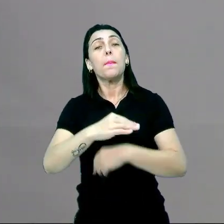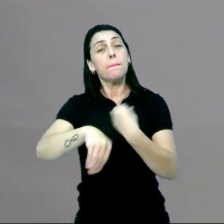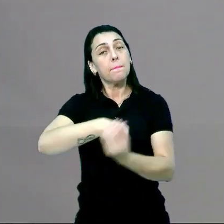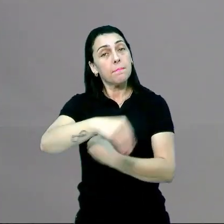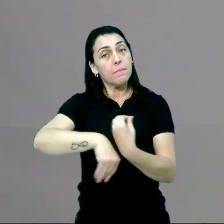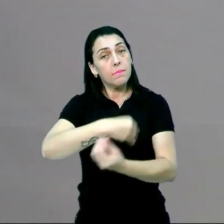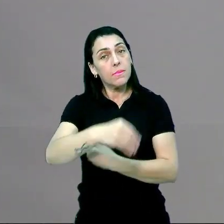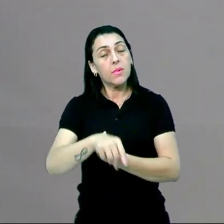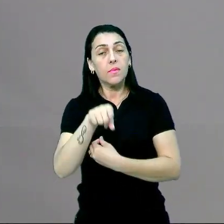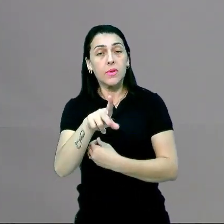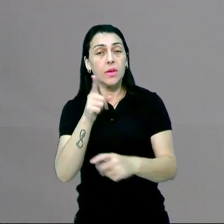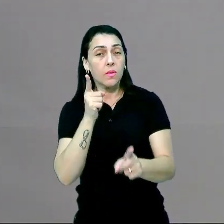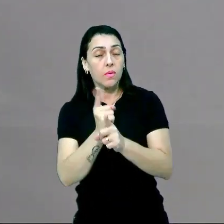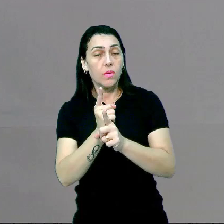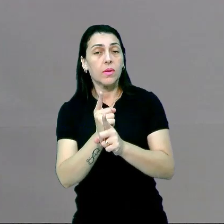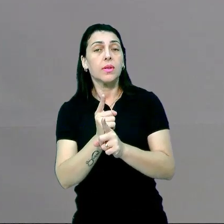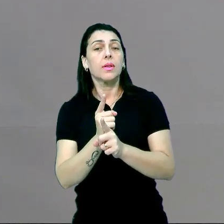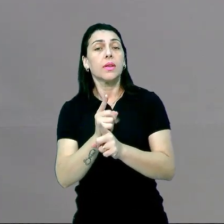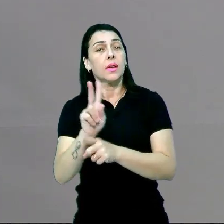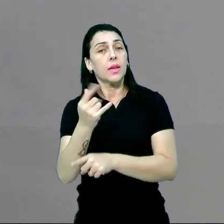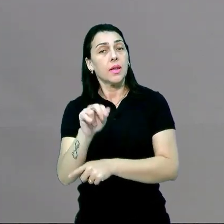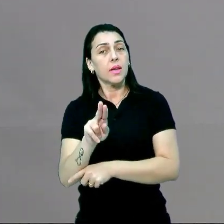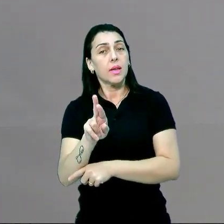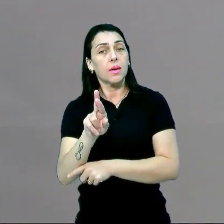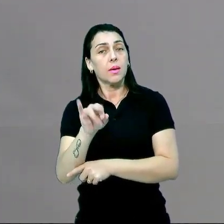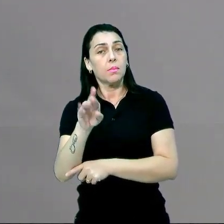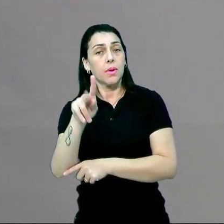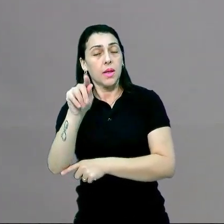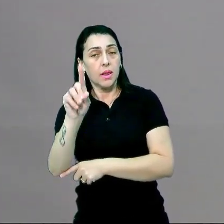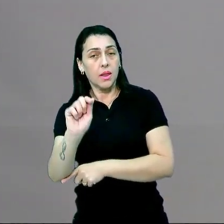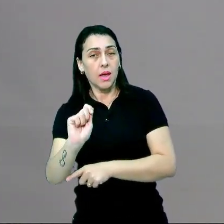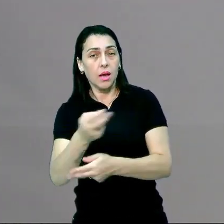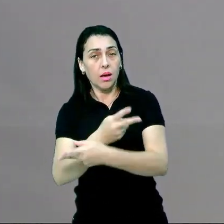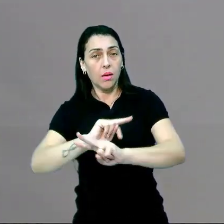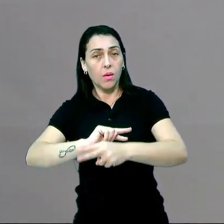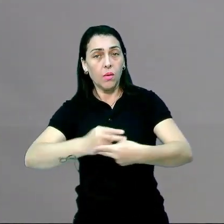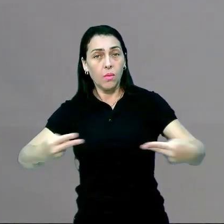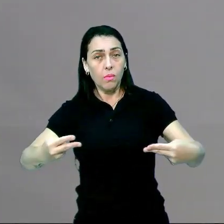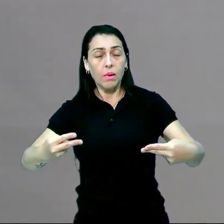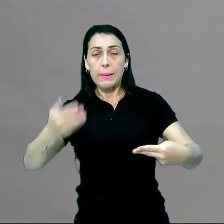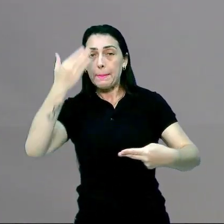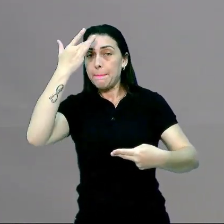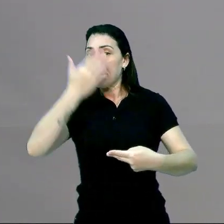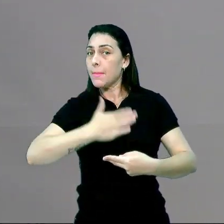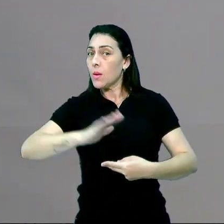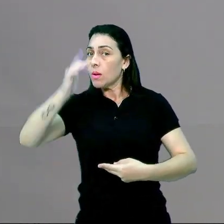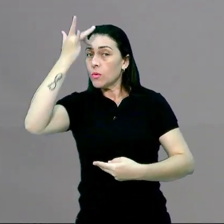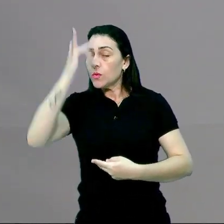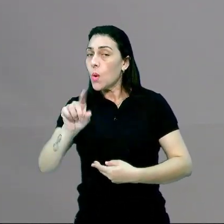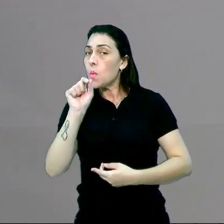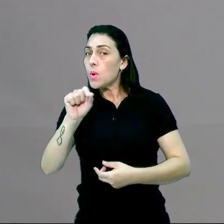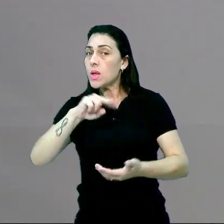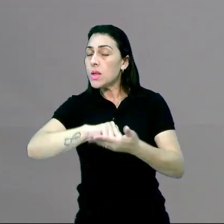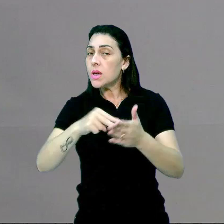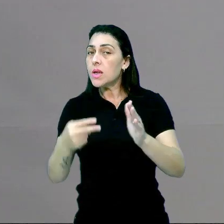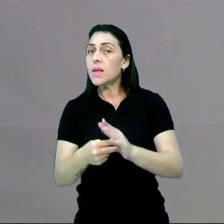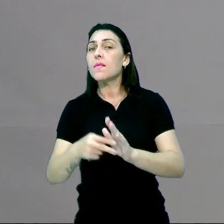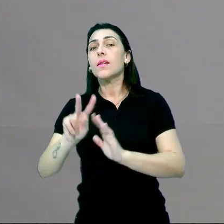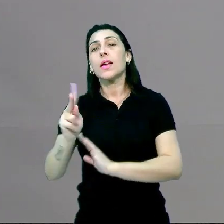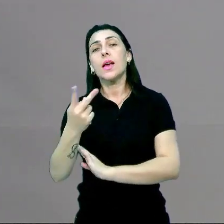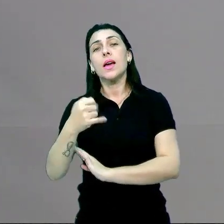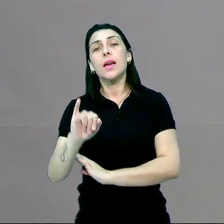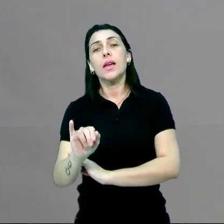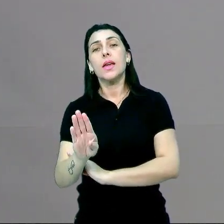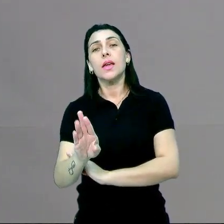mista. E aí quando você encontra lá linguagem híbrida, aí você observa, meu Deus, eu não sei o que significa esse híbrida. Então o